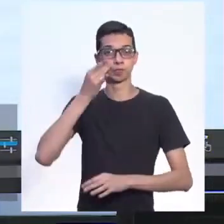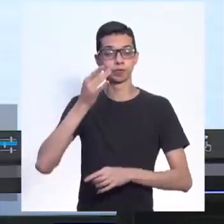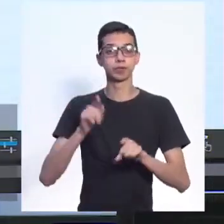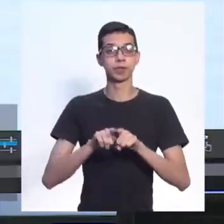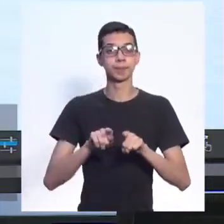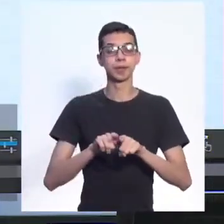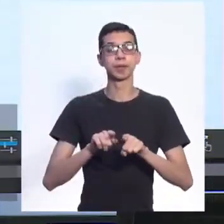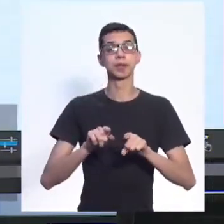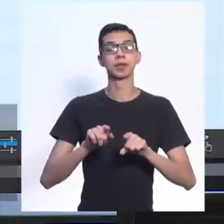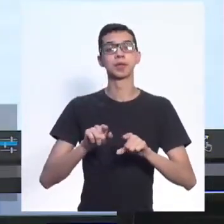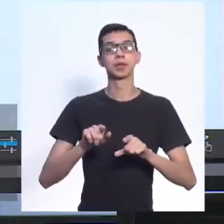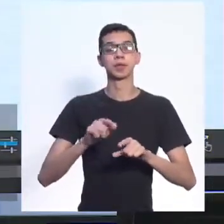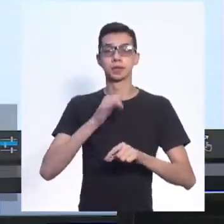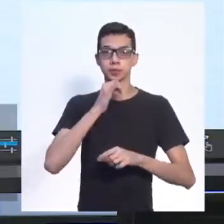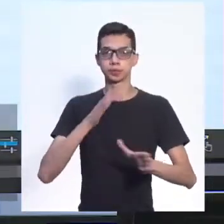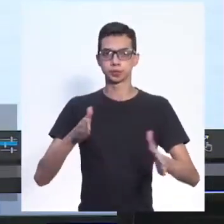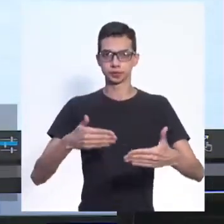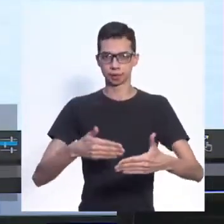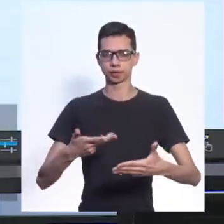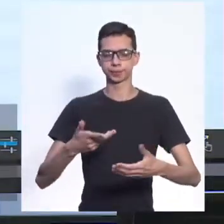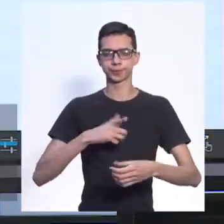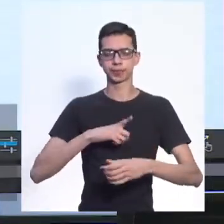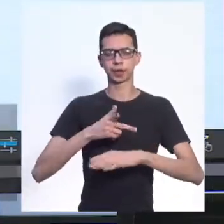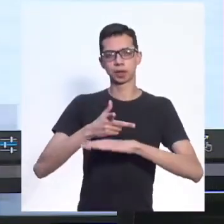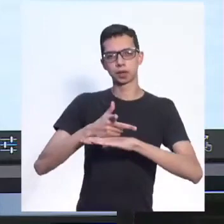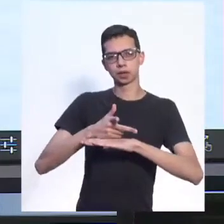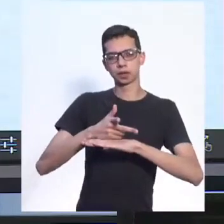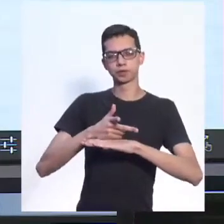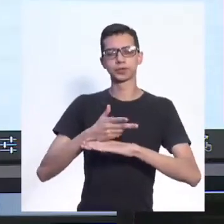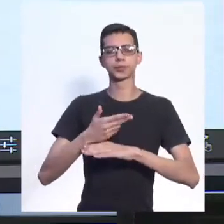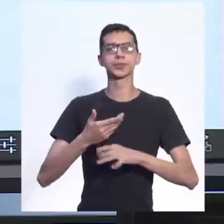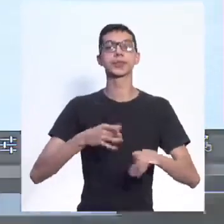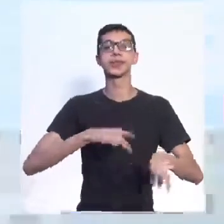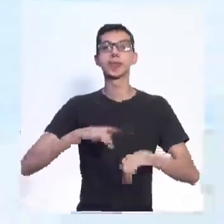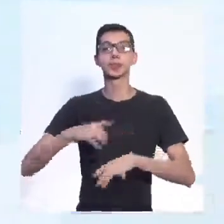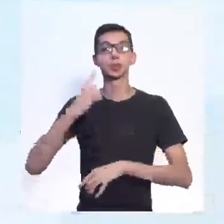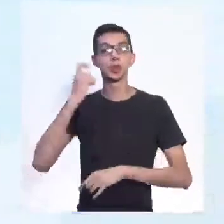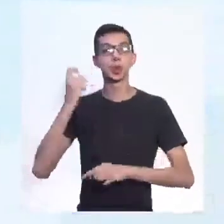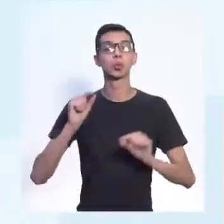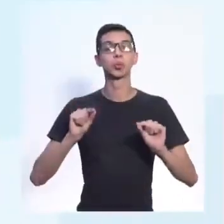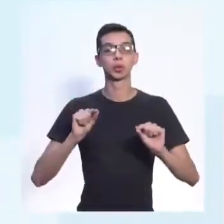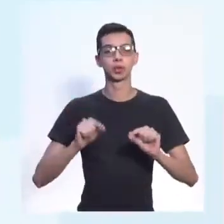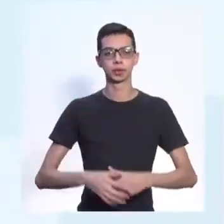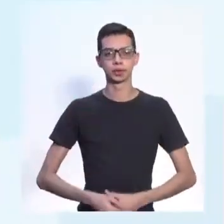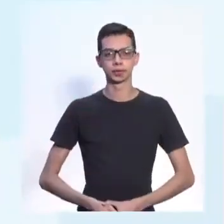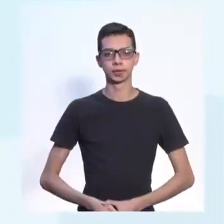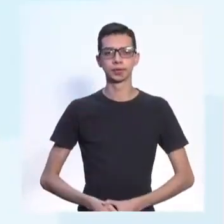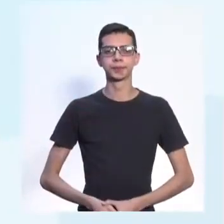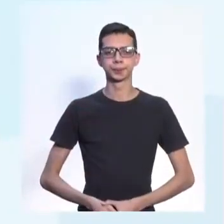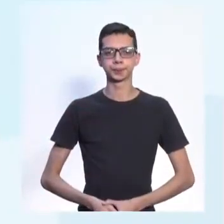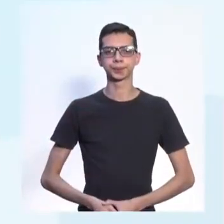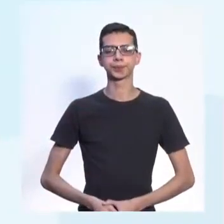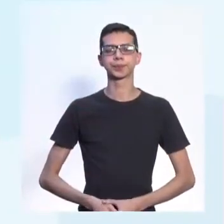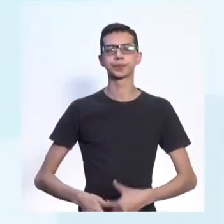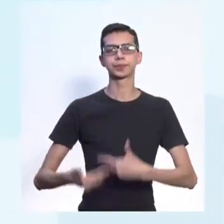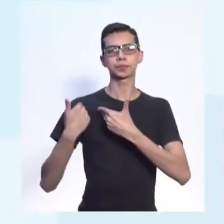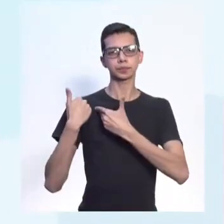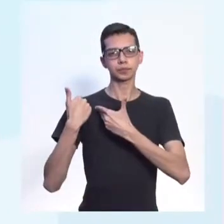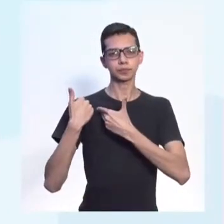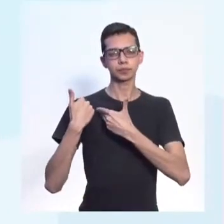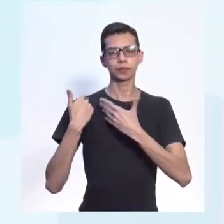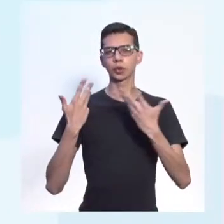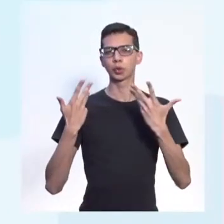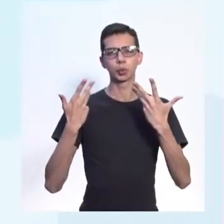estúdio. Certo? Técnico de som. Ele é encarregado da gravação das trilhas, que depois de cada músico gravar suas partes